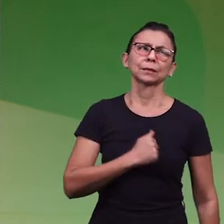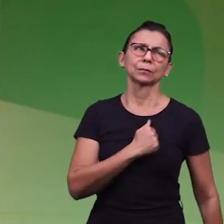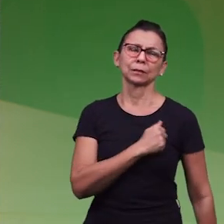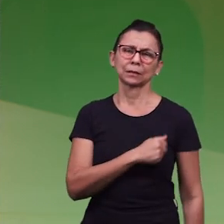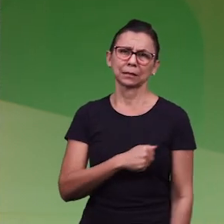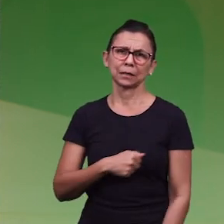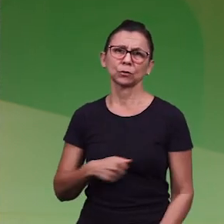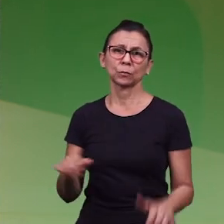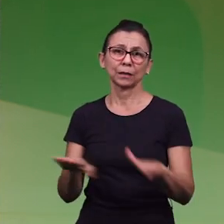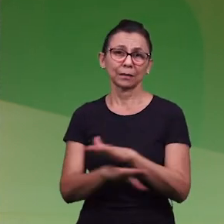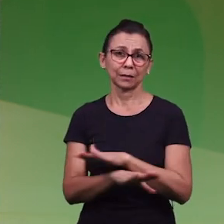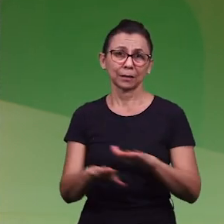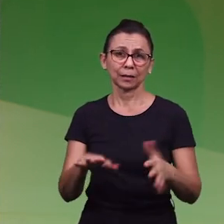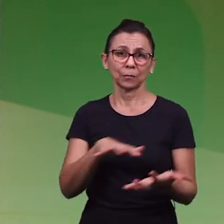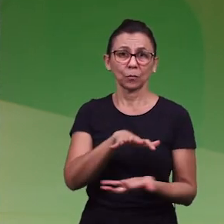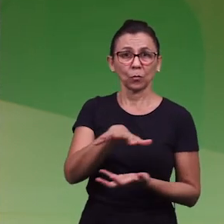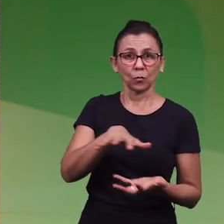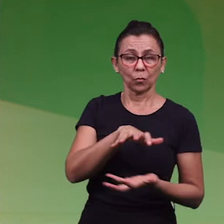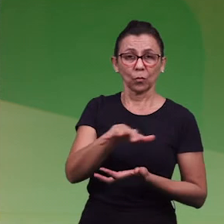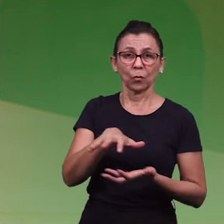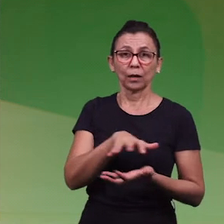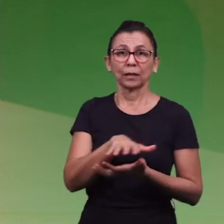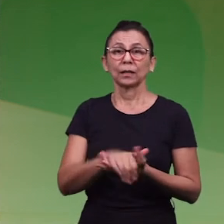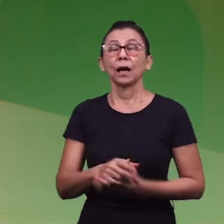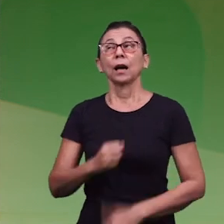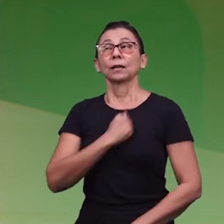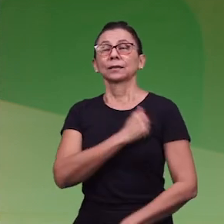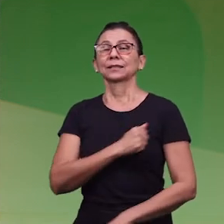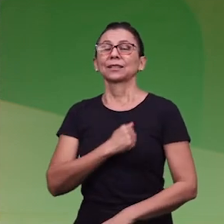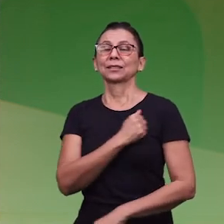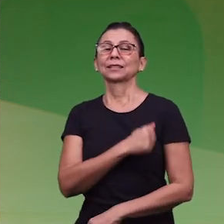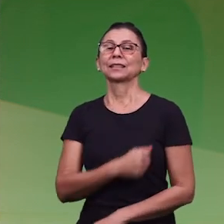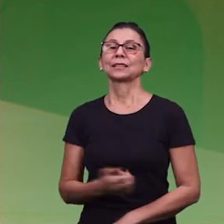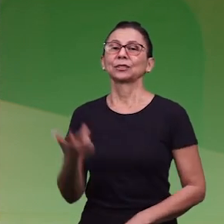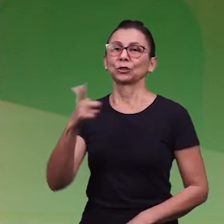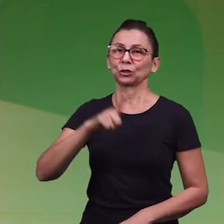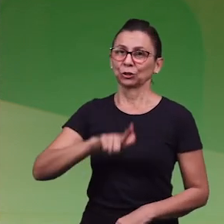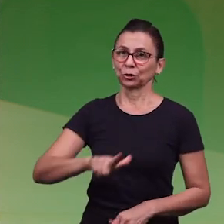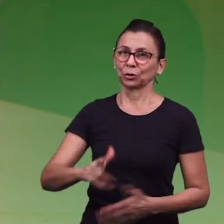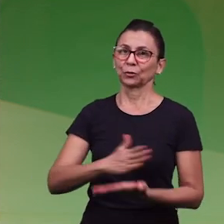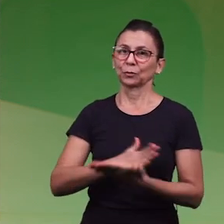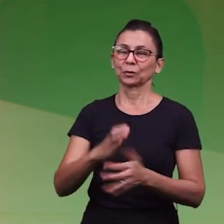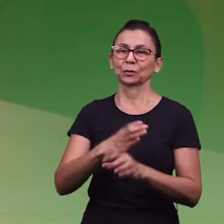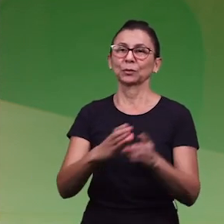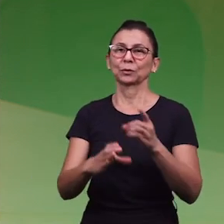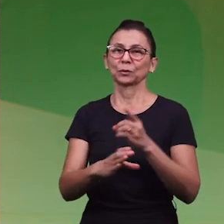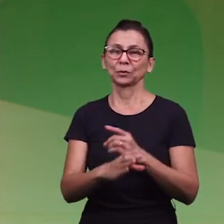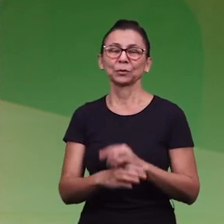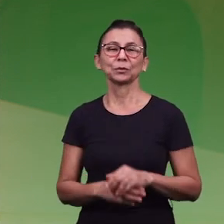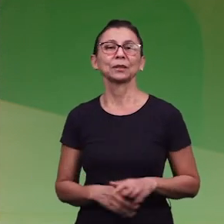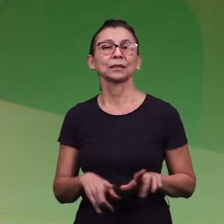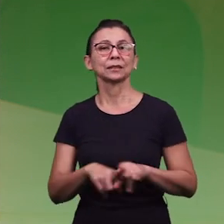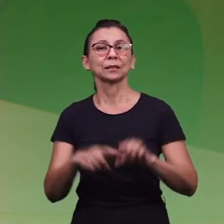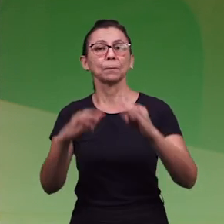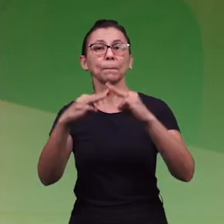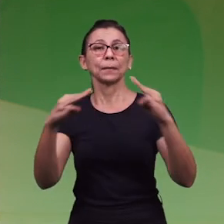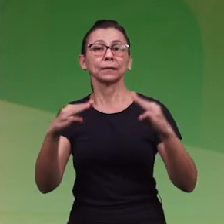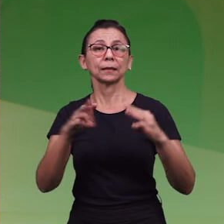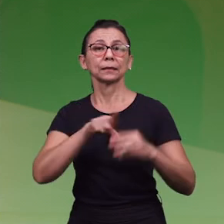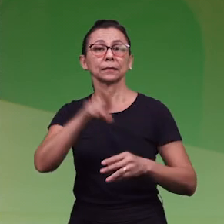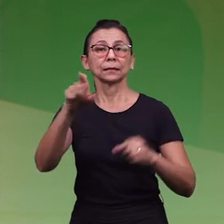dos irmãos, né? Nós vemos isso muito nos Manaíns, né? A maneira como os irmãos ali no Manaim se encontram, estão